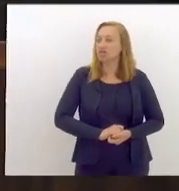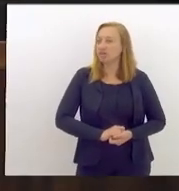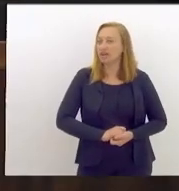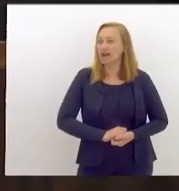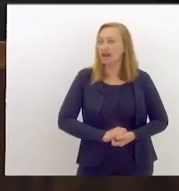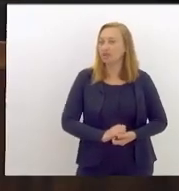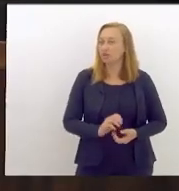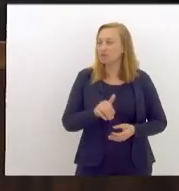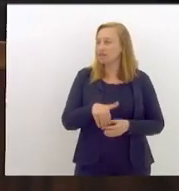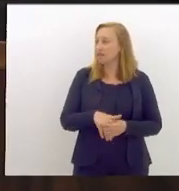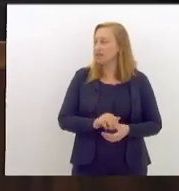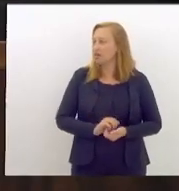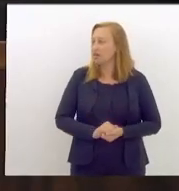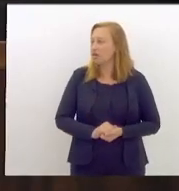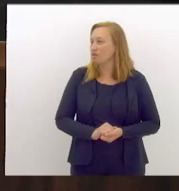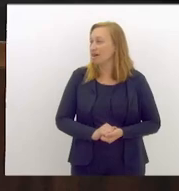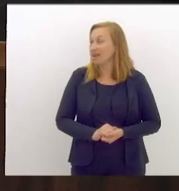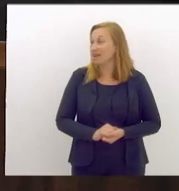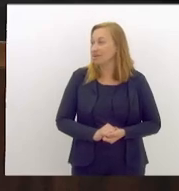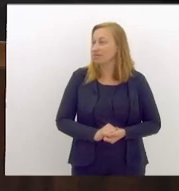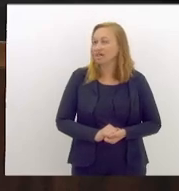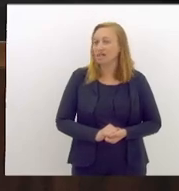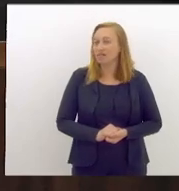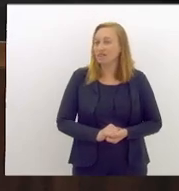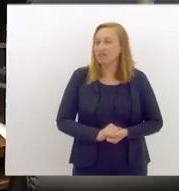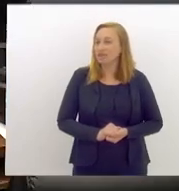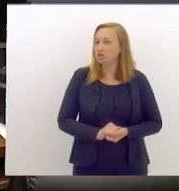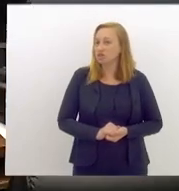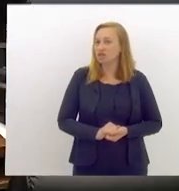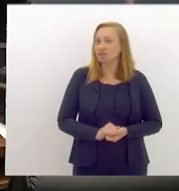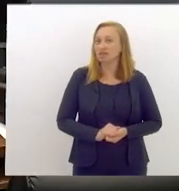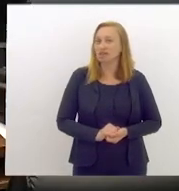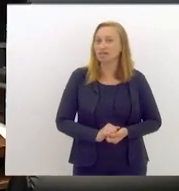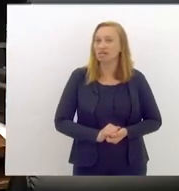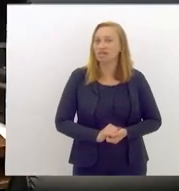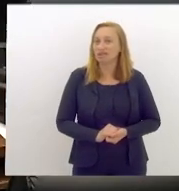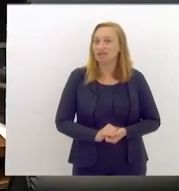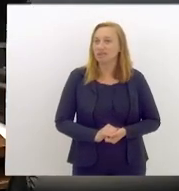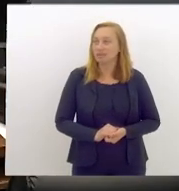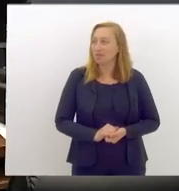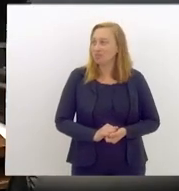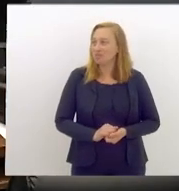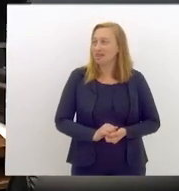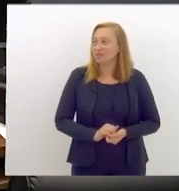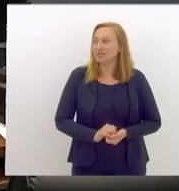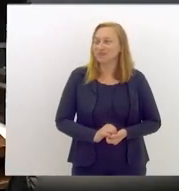Deputado Rodrigo Amorim Deputado Luiz Paulo por favor tá do Rodrigo Amorim